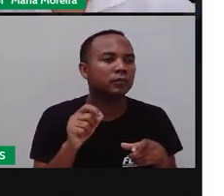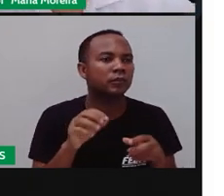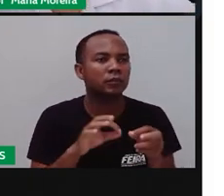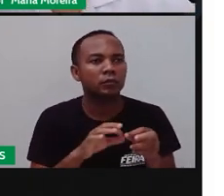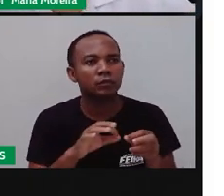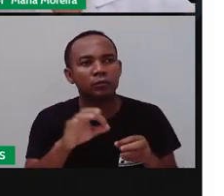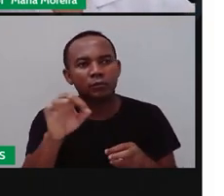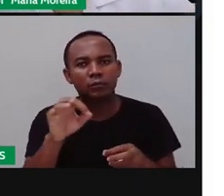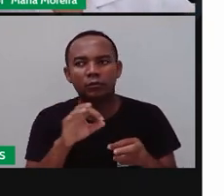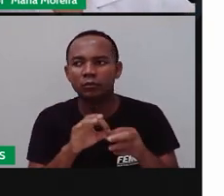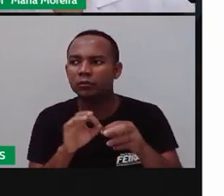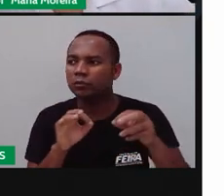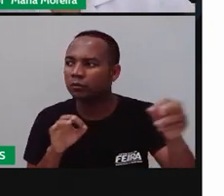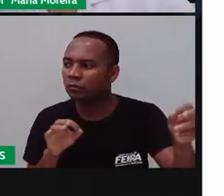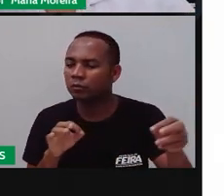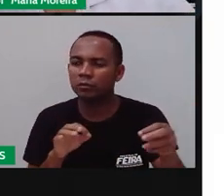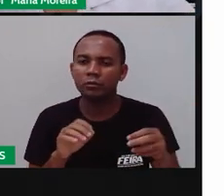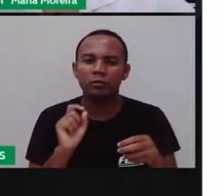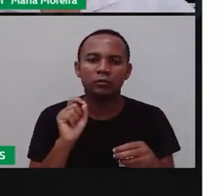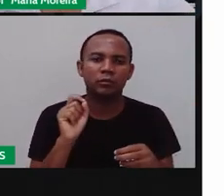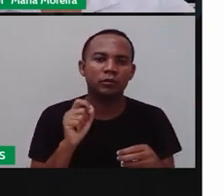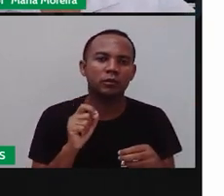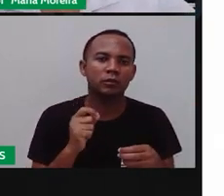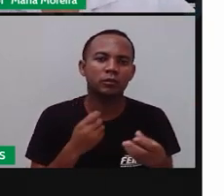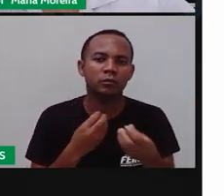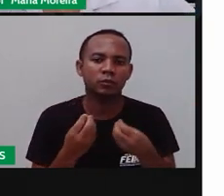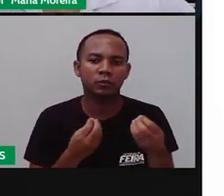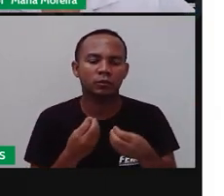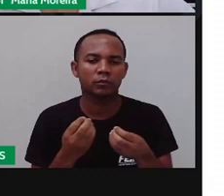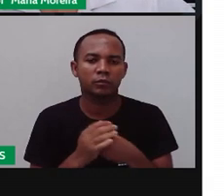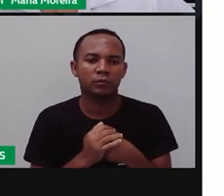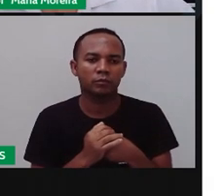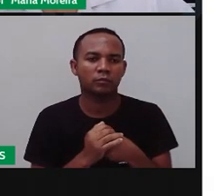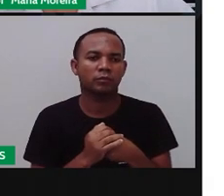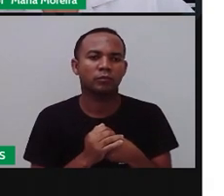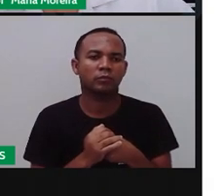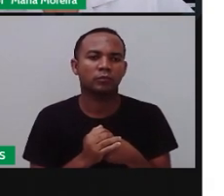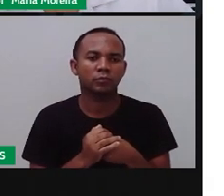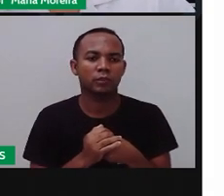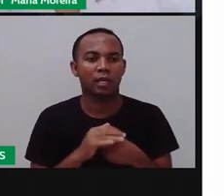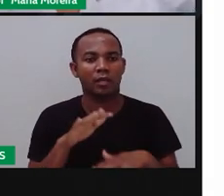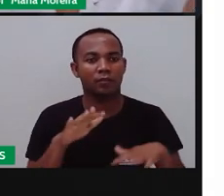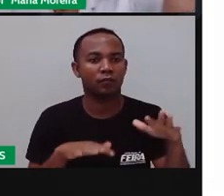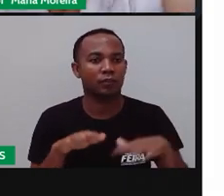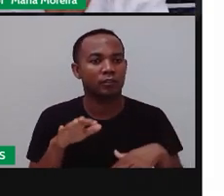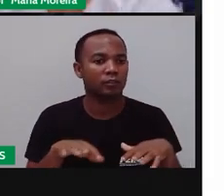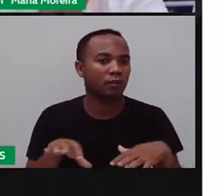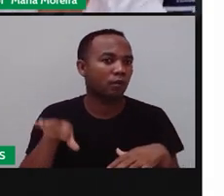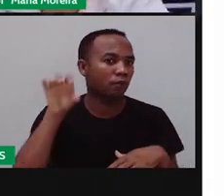quê? Graves, não é isso? Forte e fraco. Então, o que é uma coisa forte?